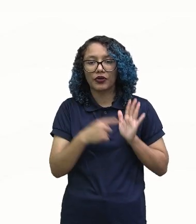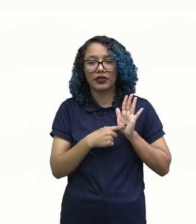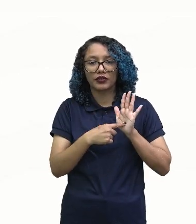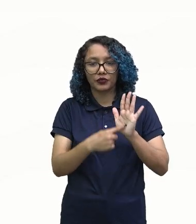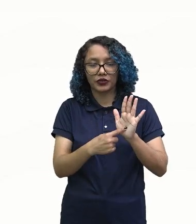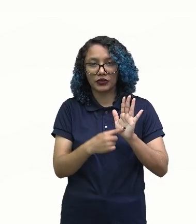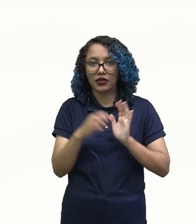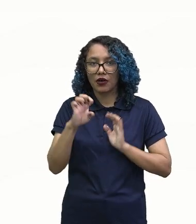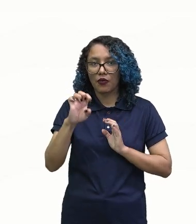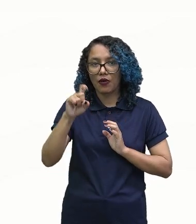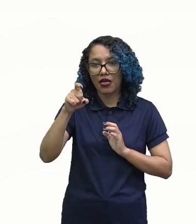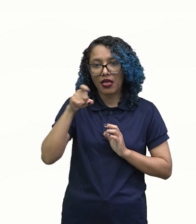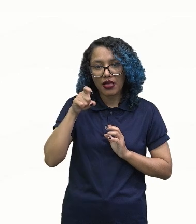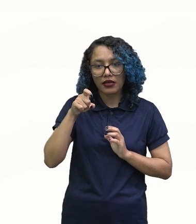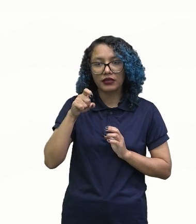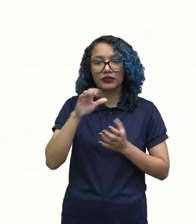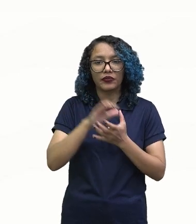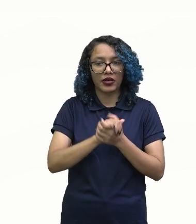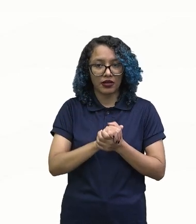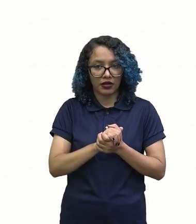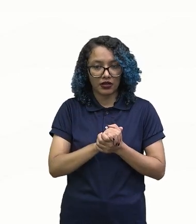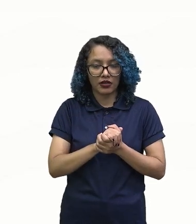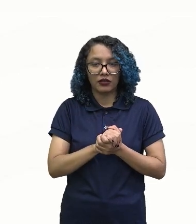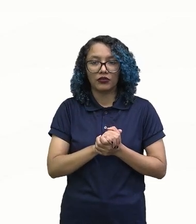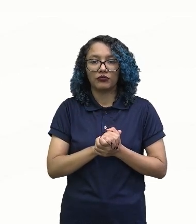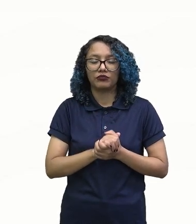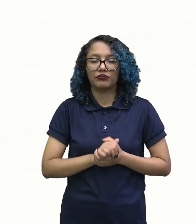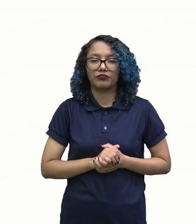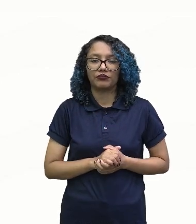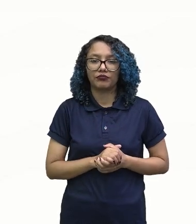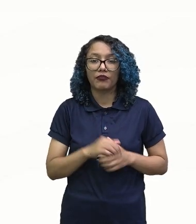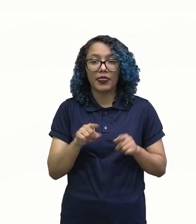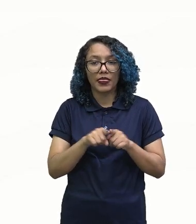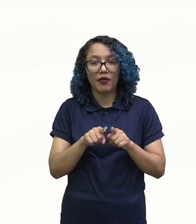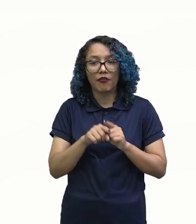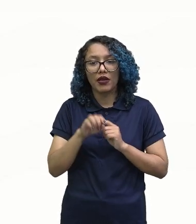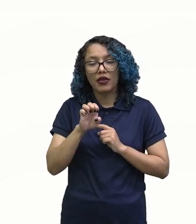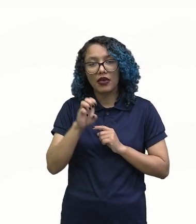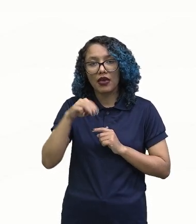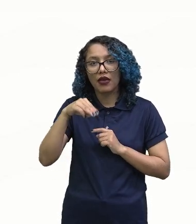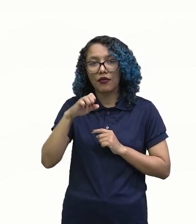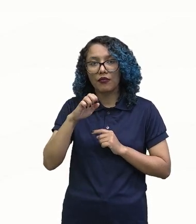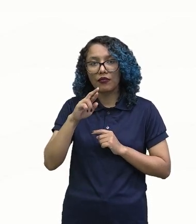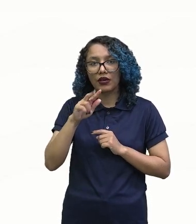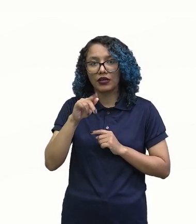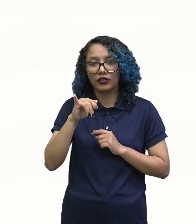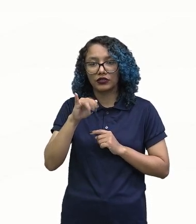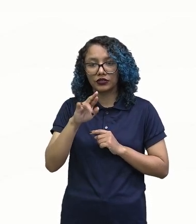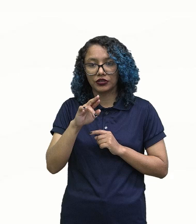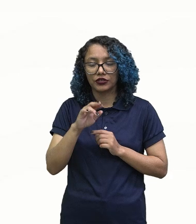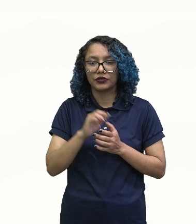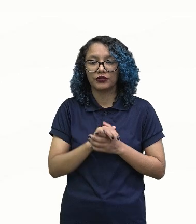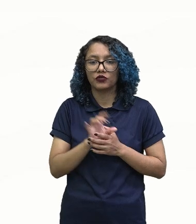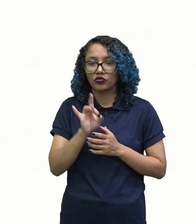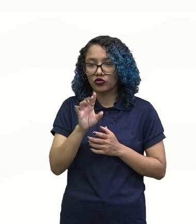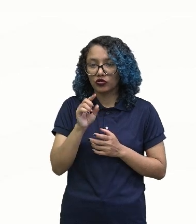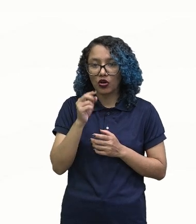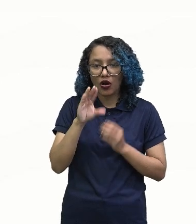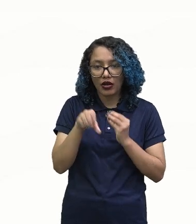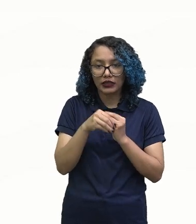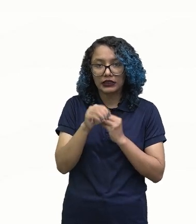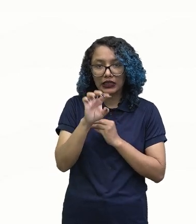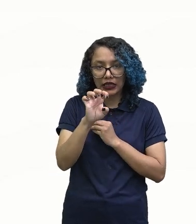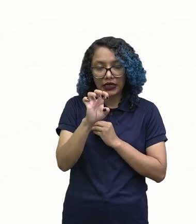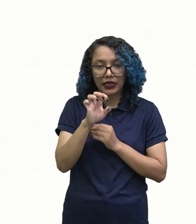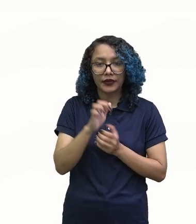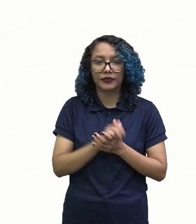digo ex-marido, observe que aqui tem um hífen, né? Eu digo emergir, que no caso é o ezinho só.